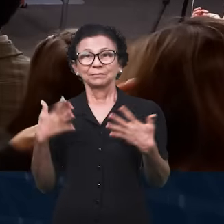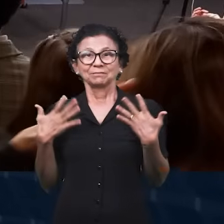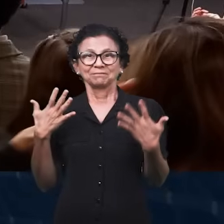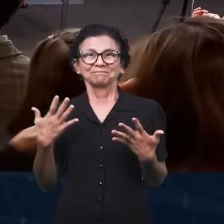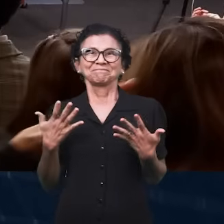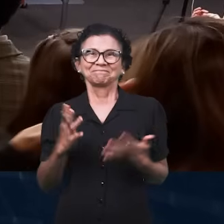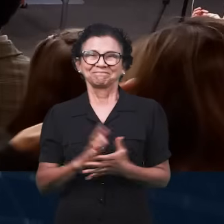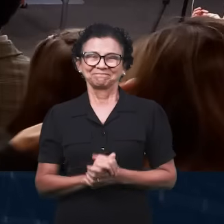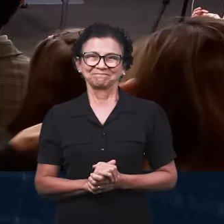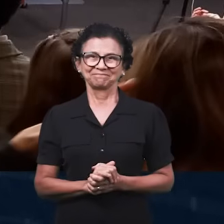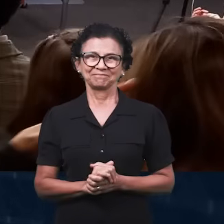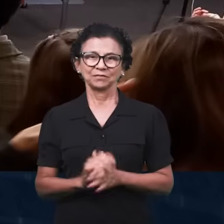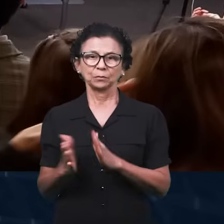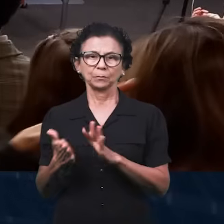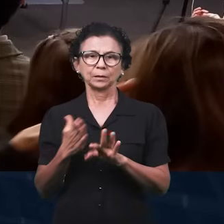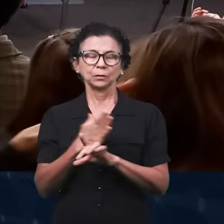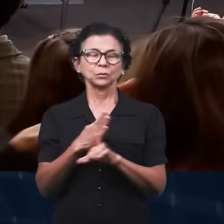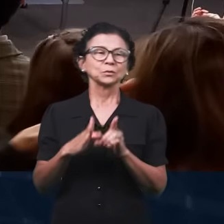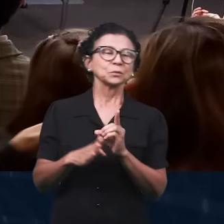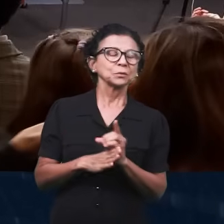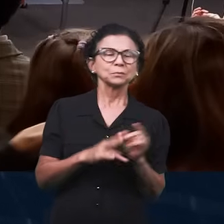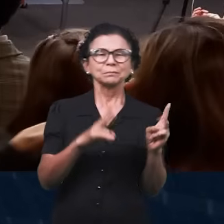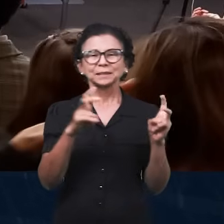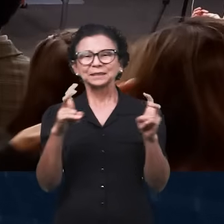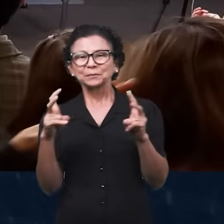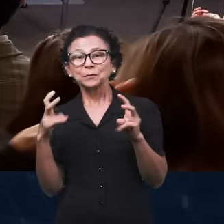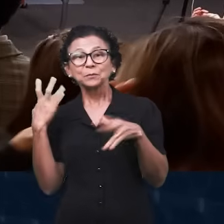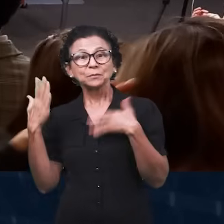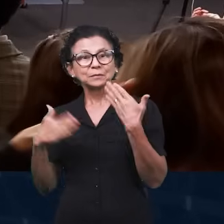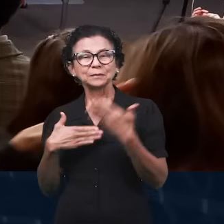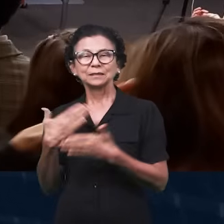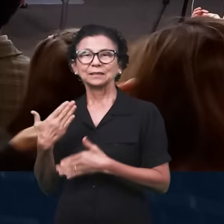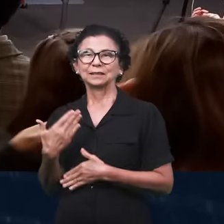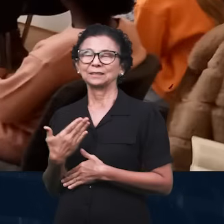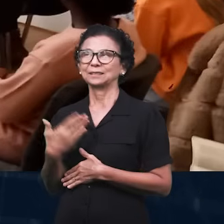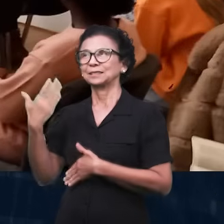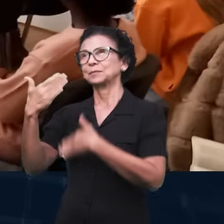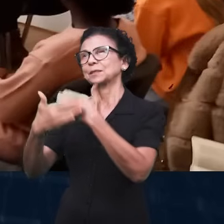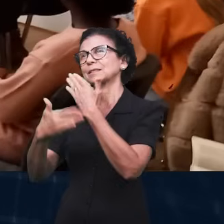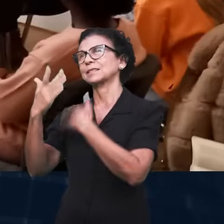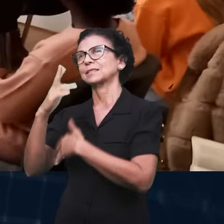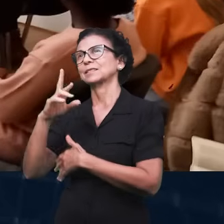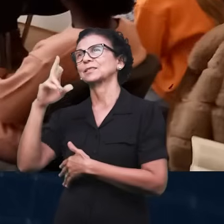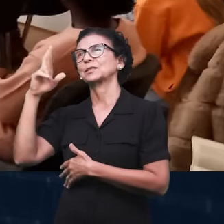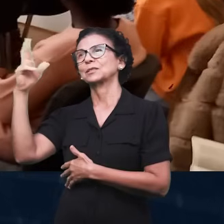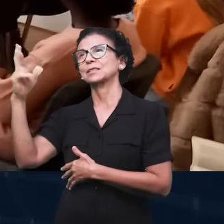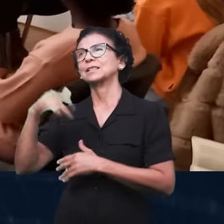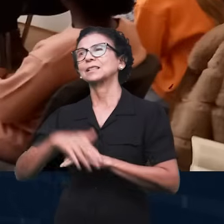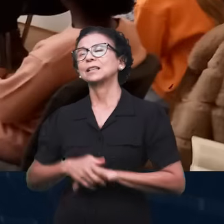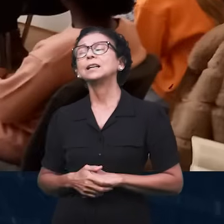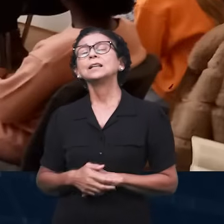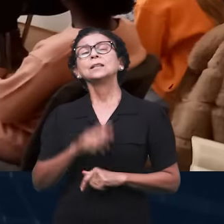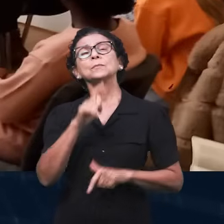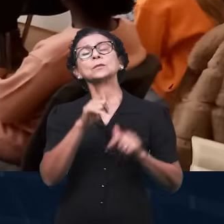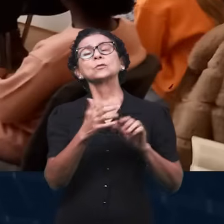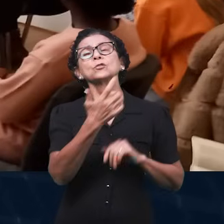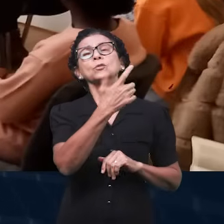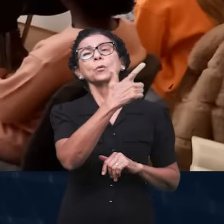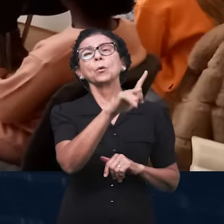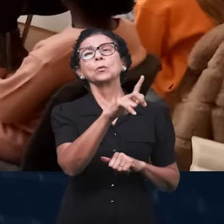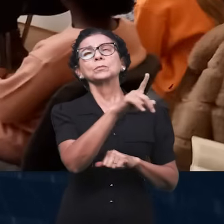cada etapa do culto foi possível perceber a alegria de estar na presença do Senhor e a gratidão de ter os irmãos de diferentes